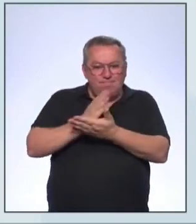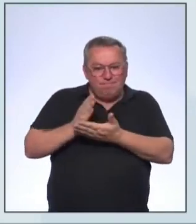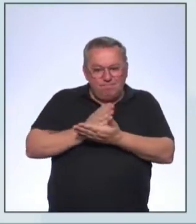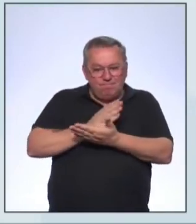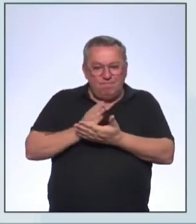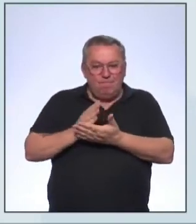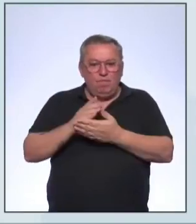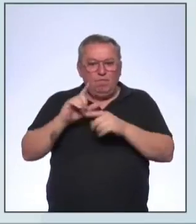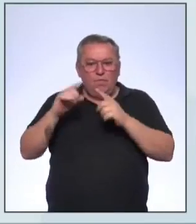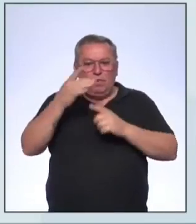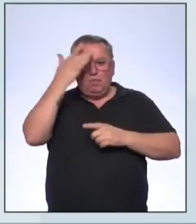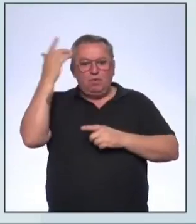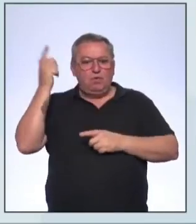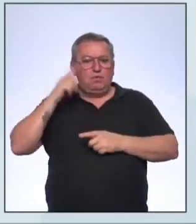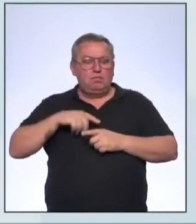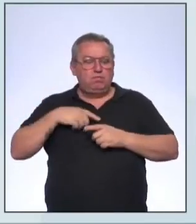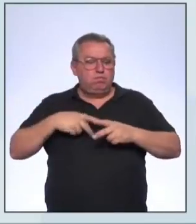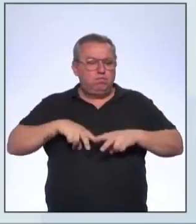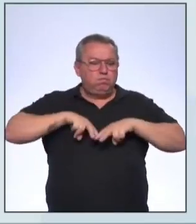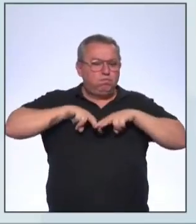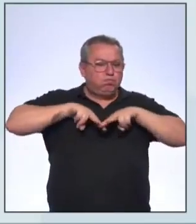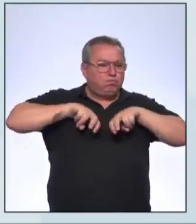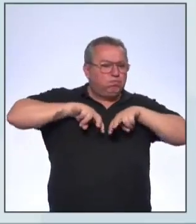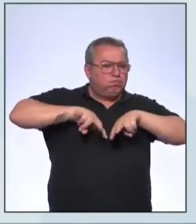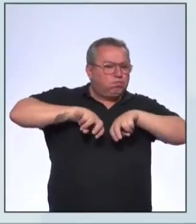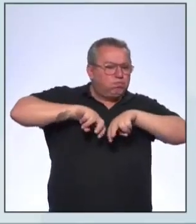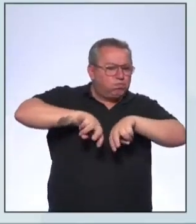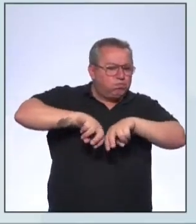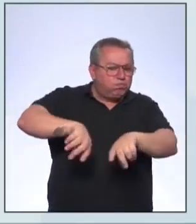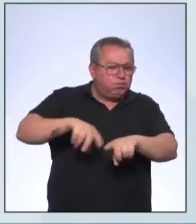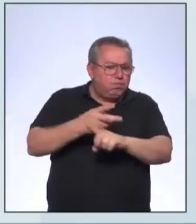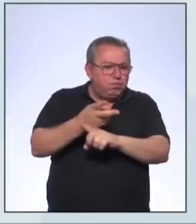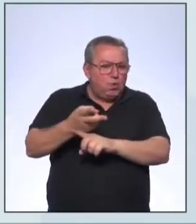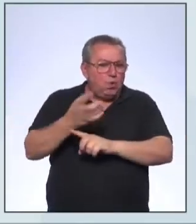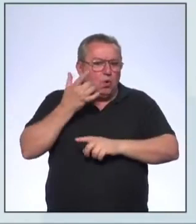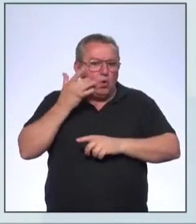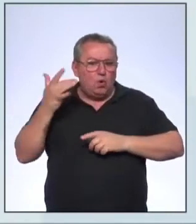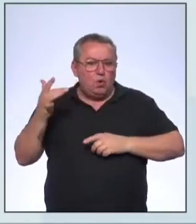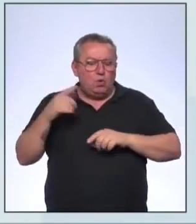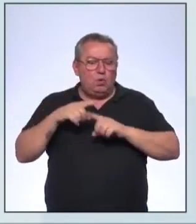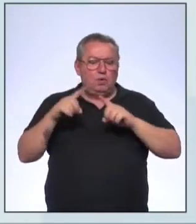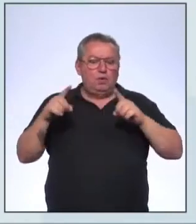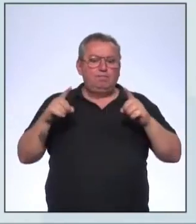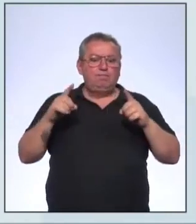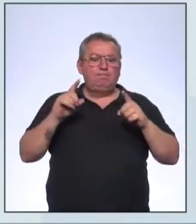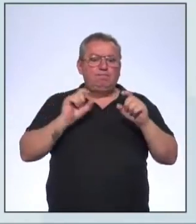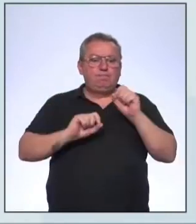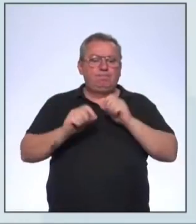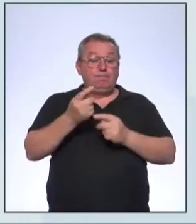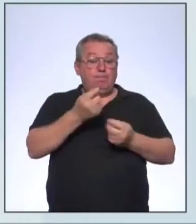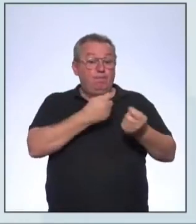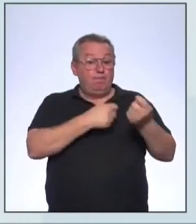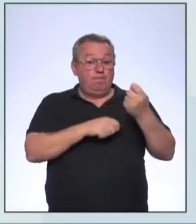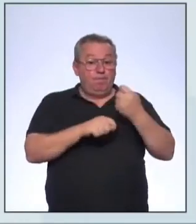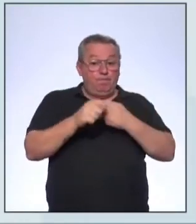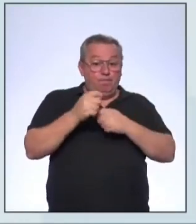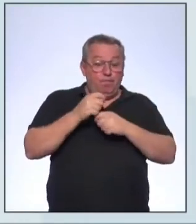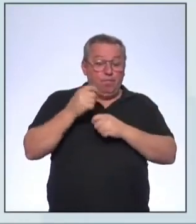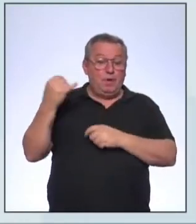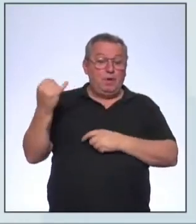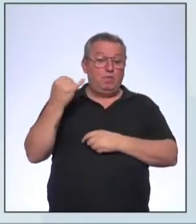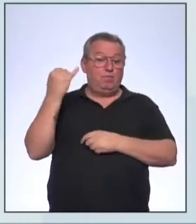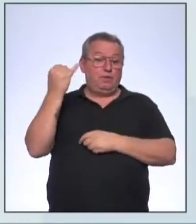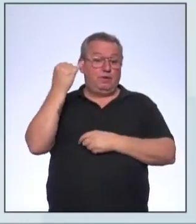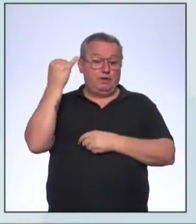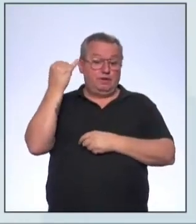para estar explorando a mineração. Então, essa extração do ouro, ela foi economicamente